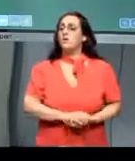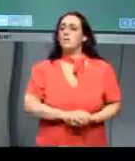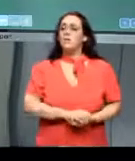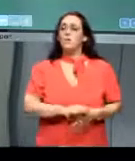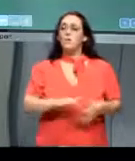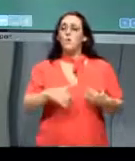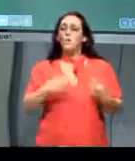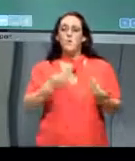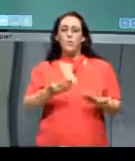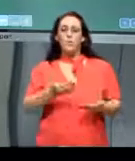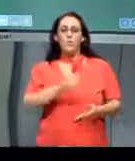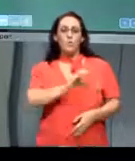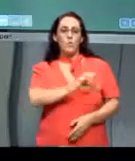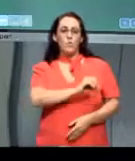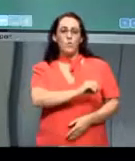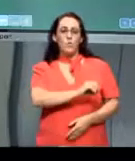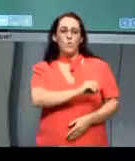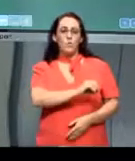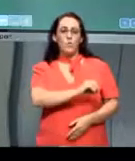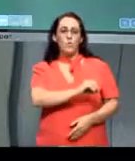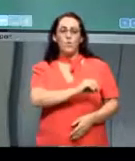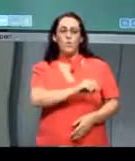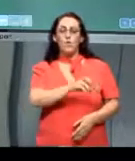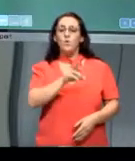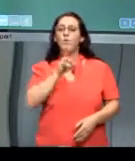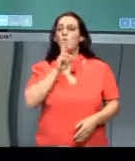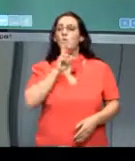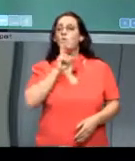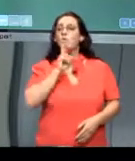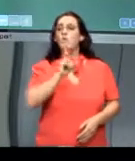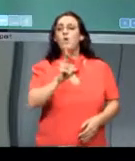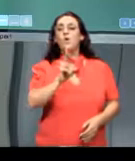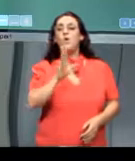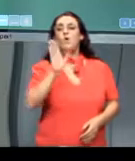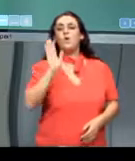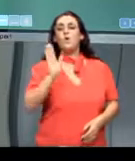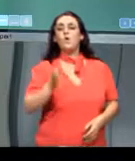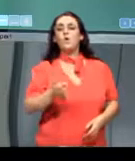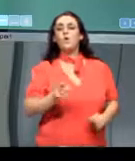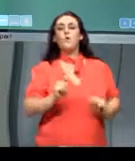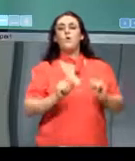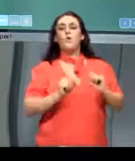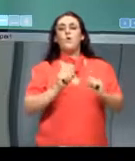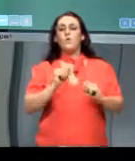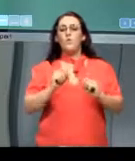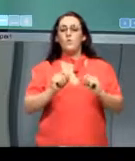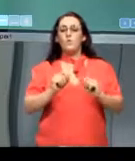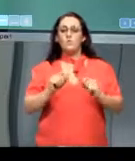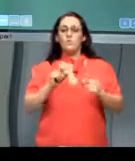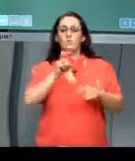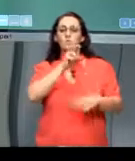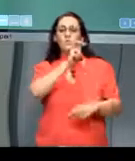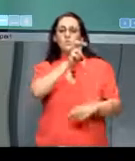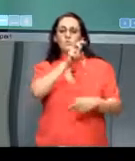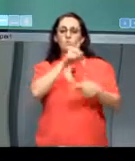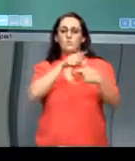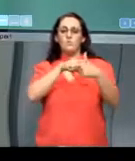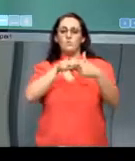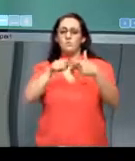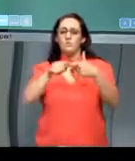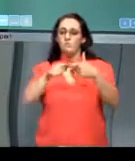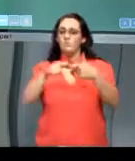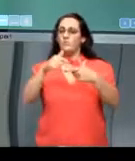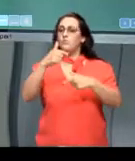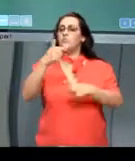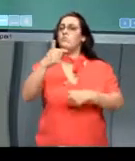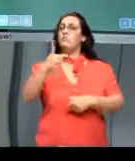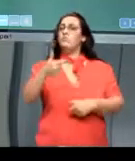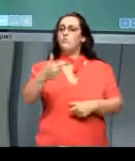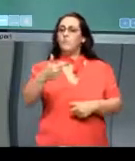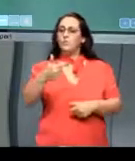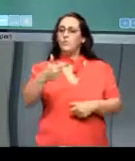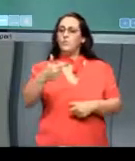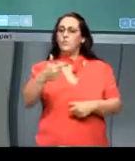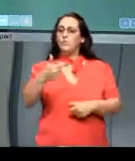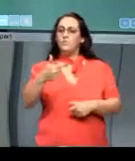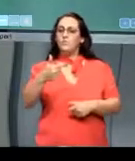zero, o resultado de 5 dividido por 2, esse traço da fração